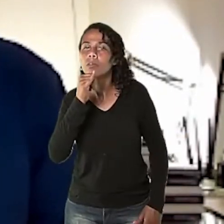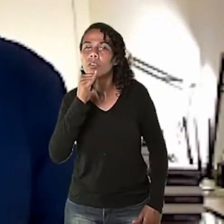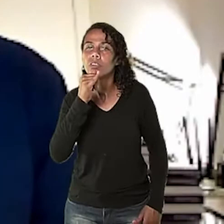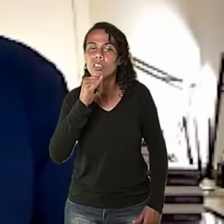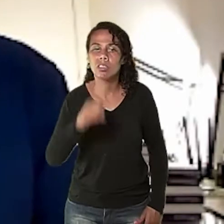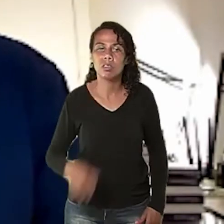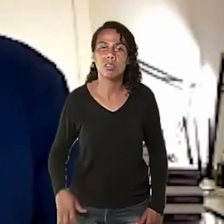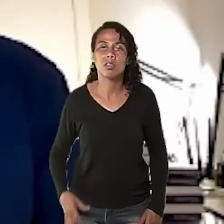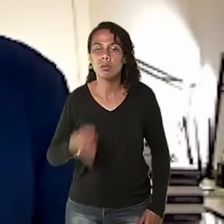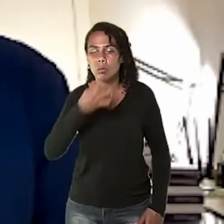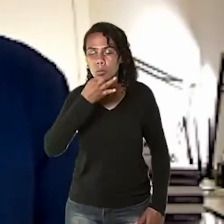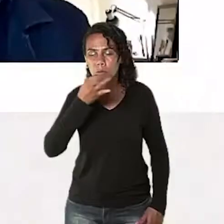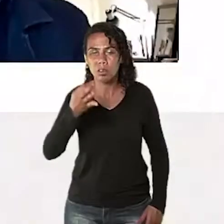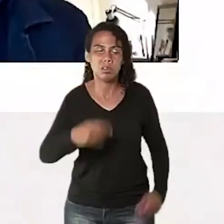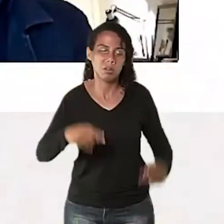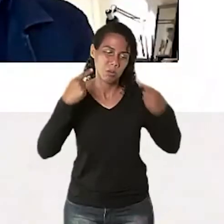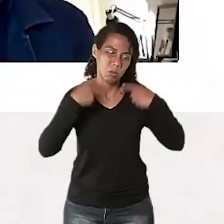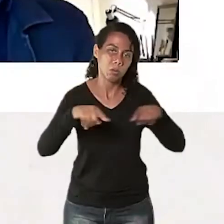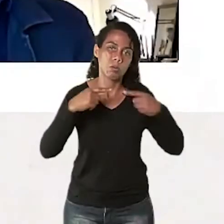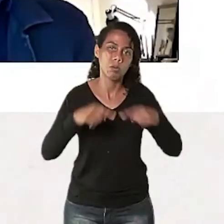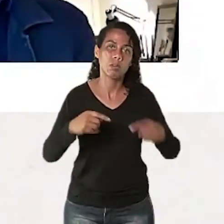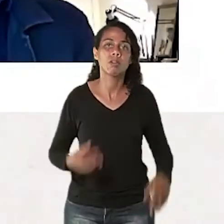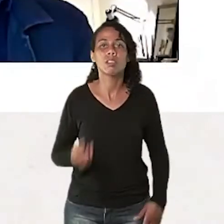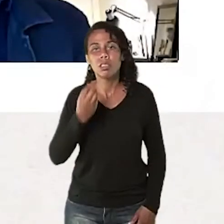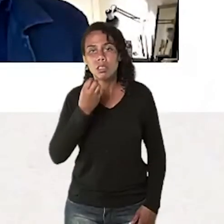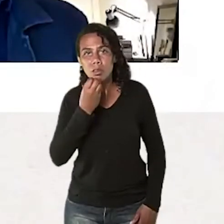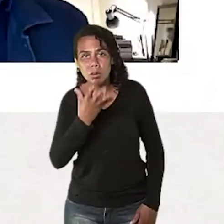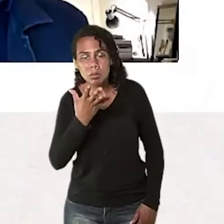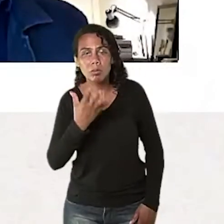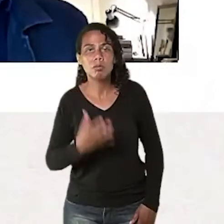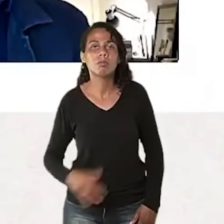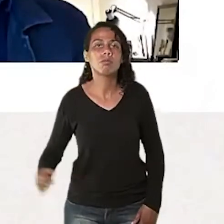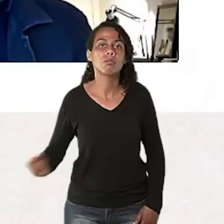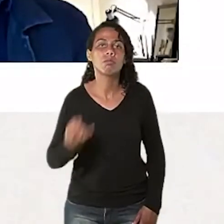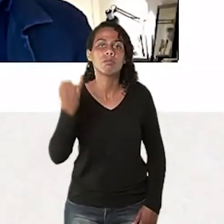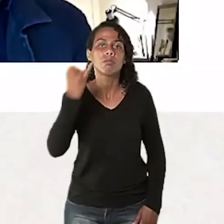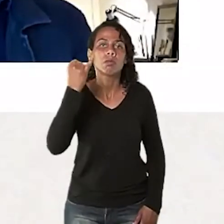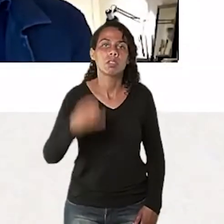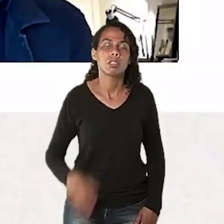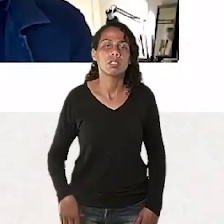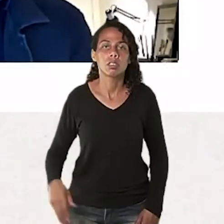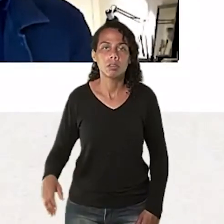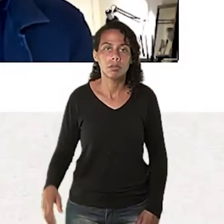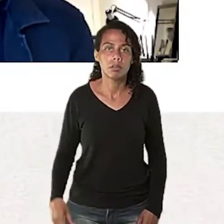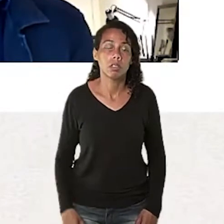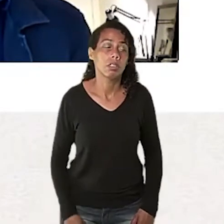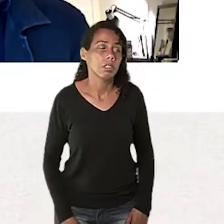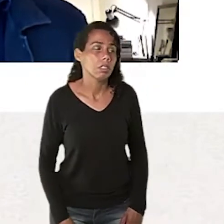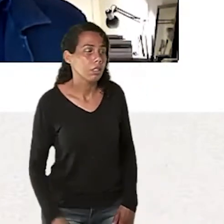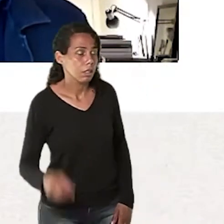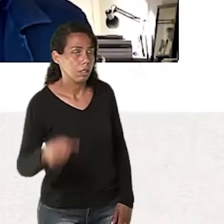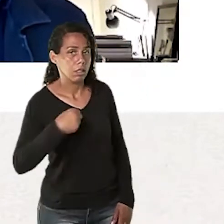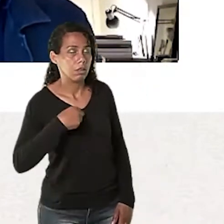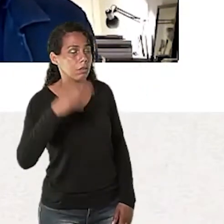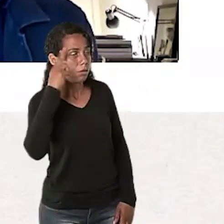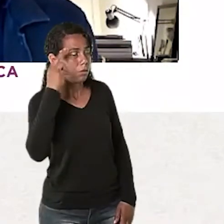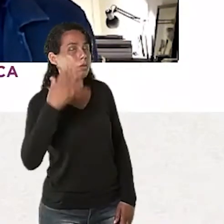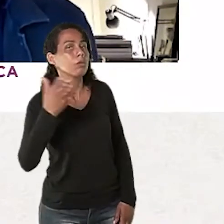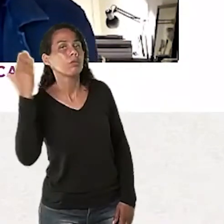sabe? Tinha, inclusive assim, valia até a pena perder algumas amizades, viu? Sim, claro, sempre.